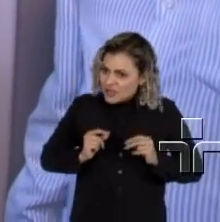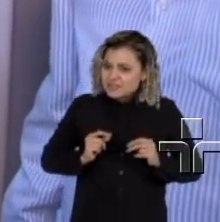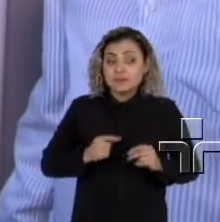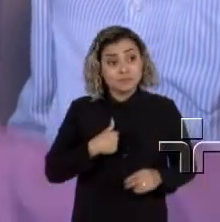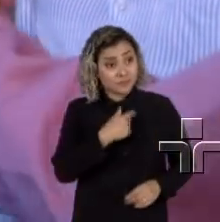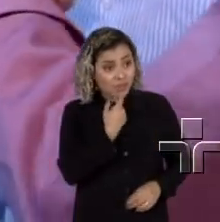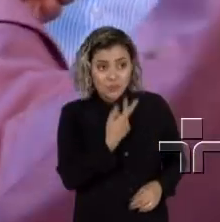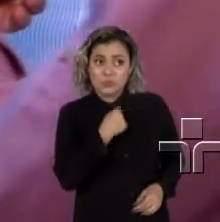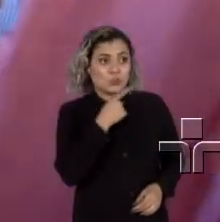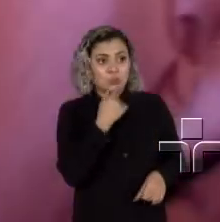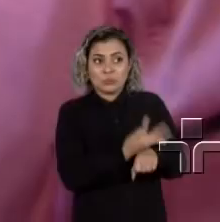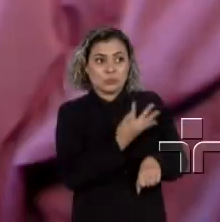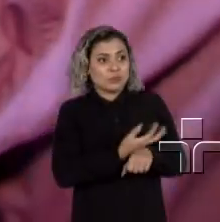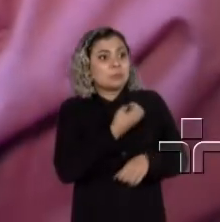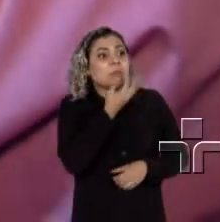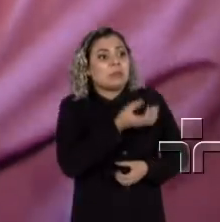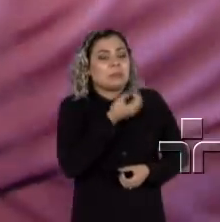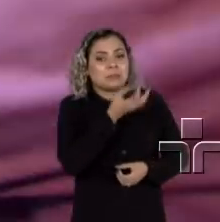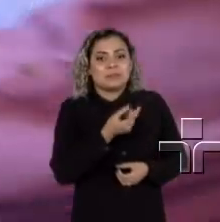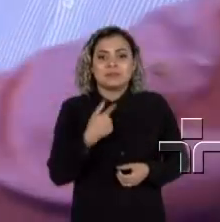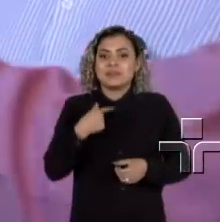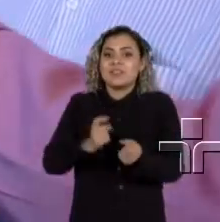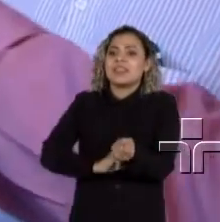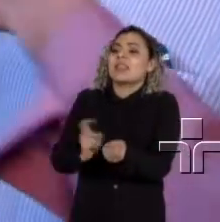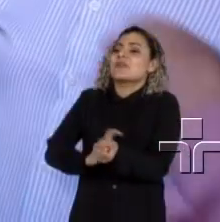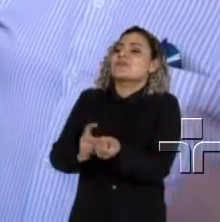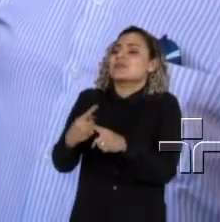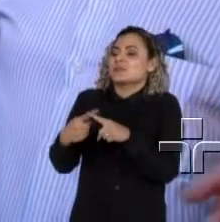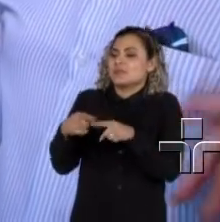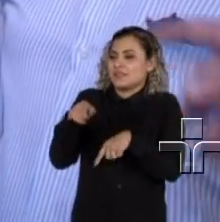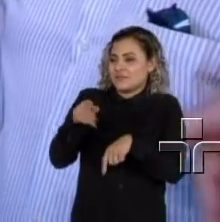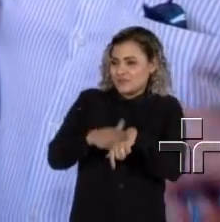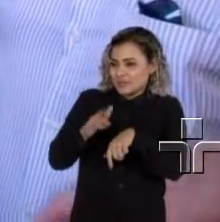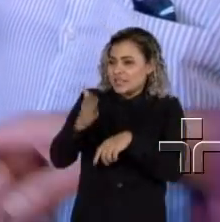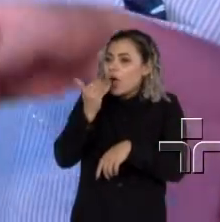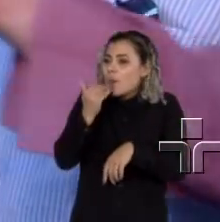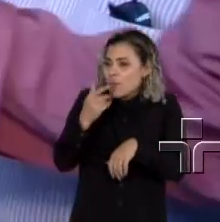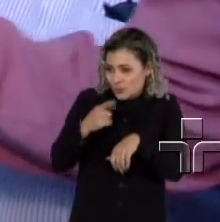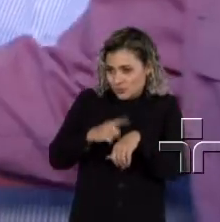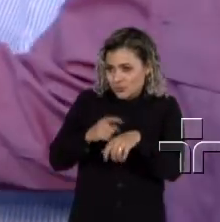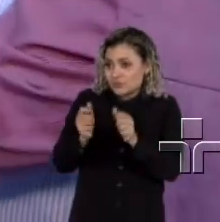sou eu, não conseguiria. Diz que estava nervoso porque você, no